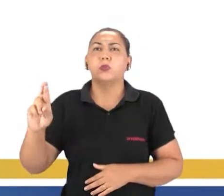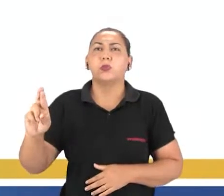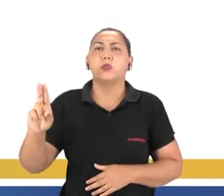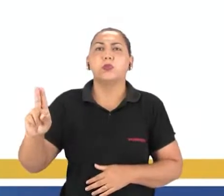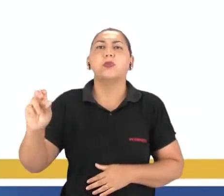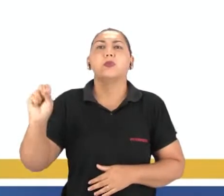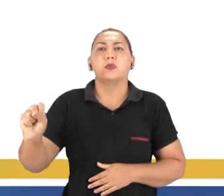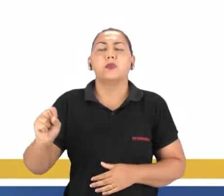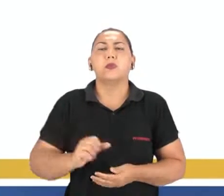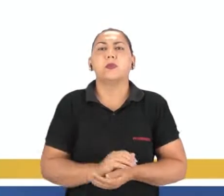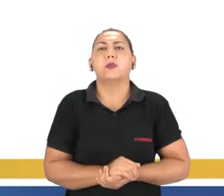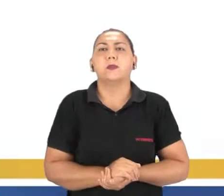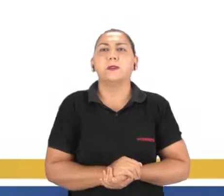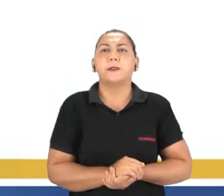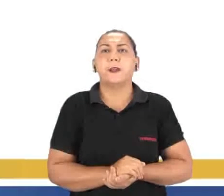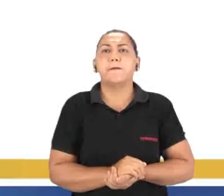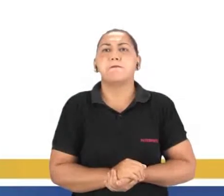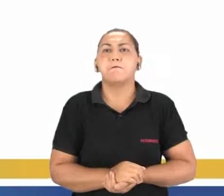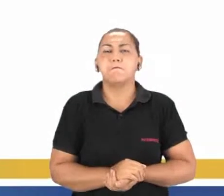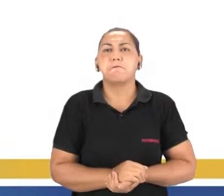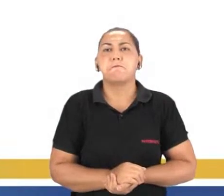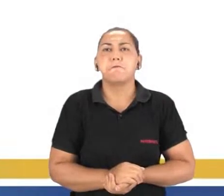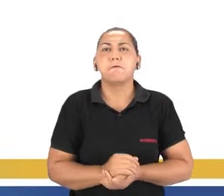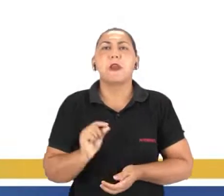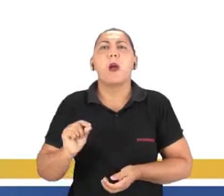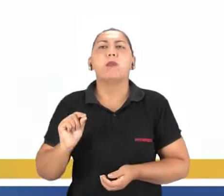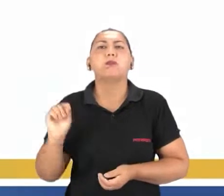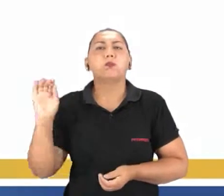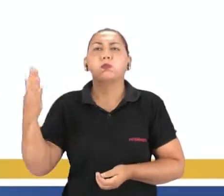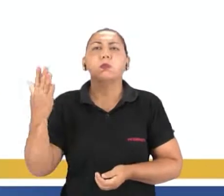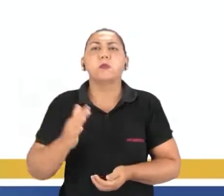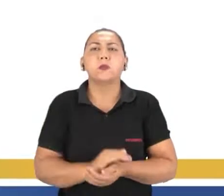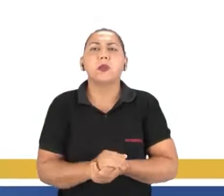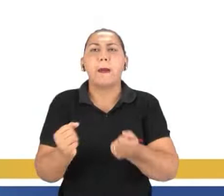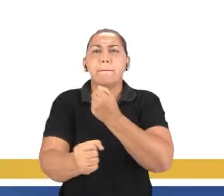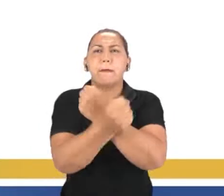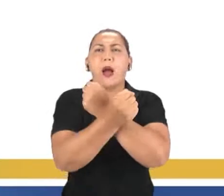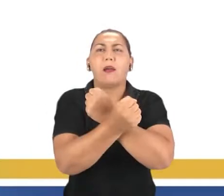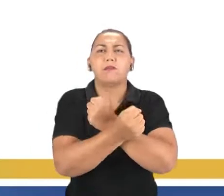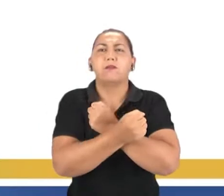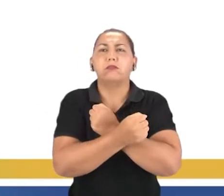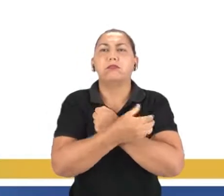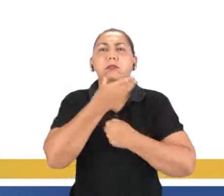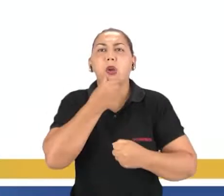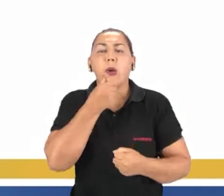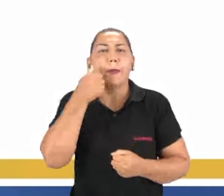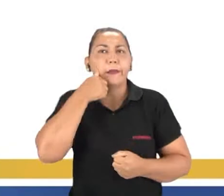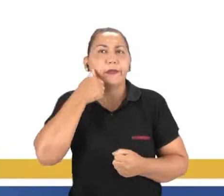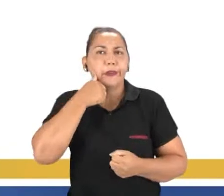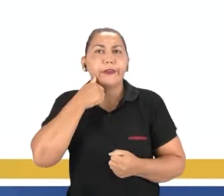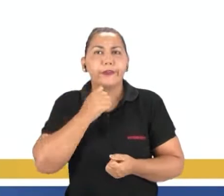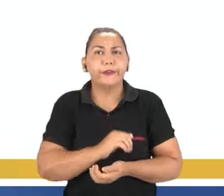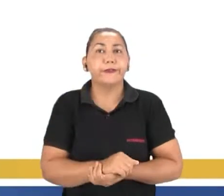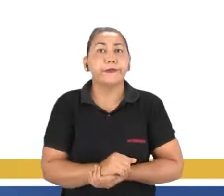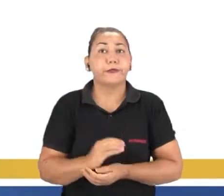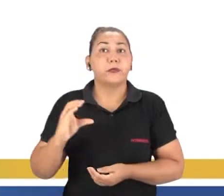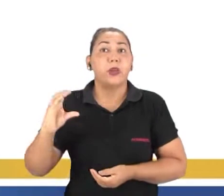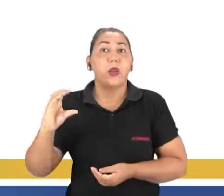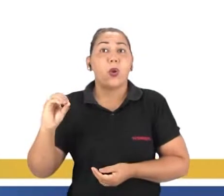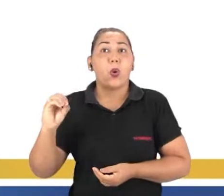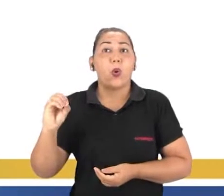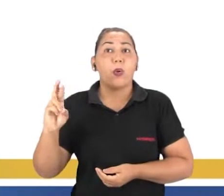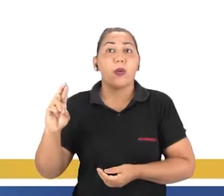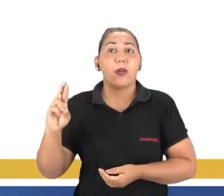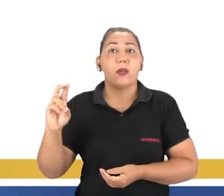das aldeias e aprisionar homens e mulheres para serem vendidos para seringueiros eram chamadas de correrias. Então, pessoal, as correrias nada